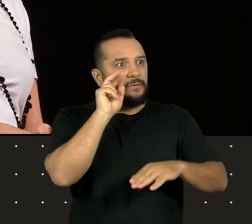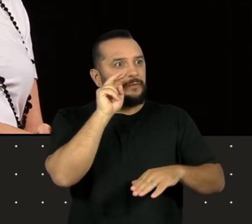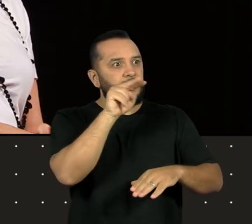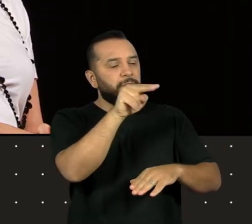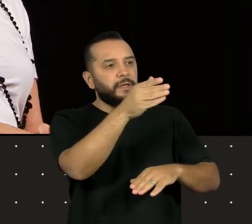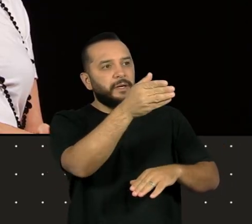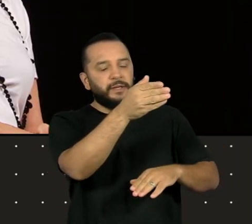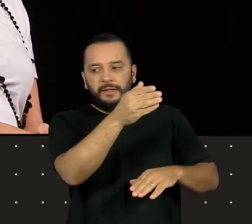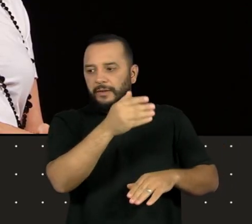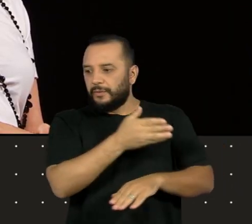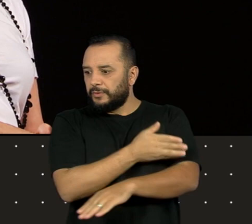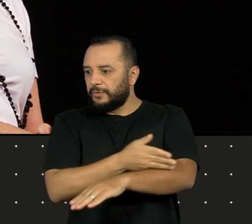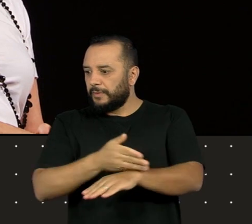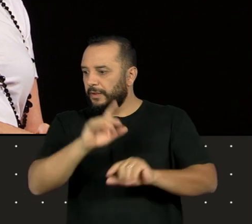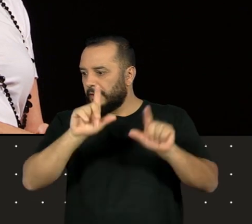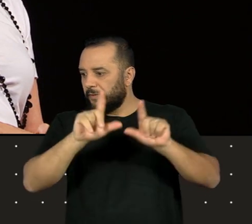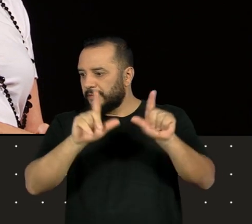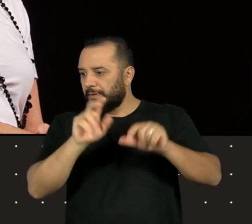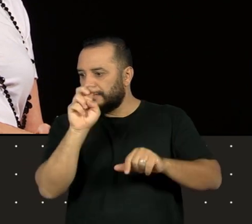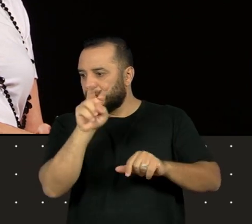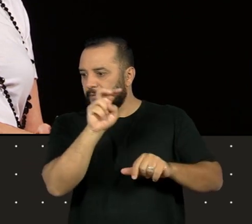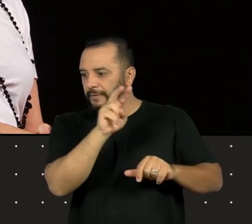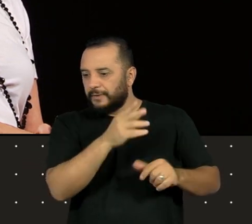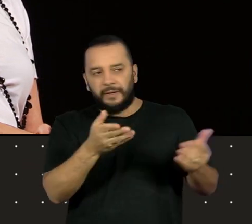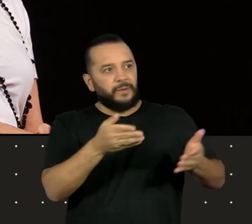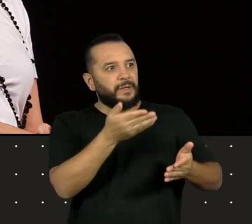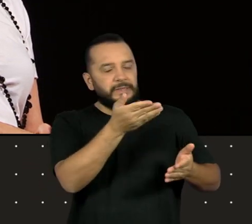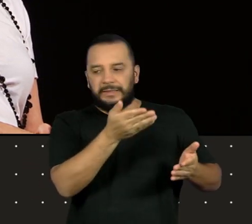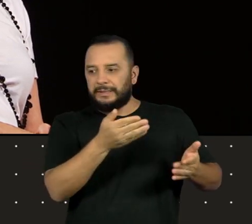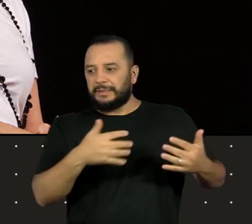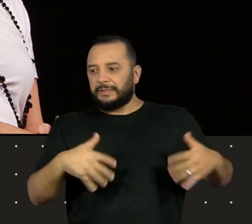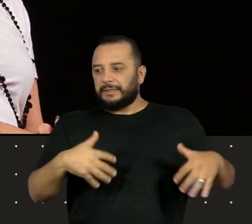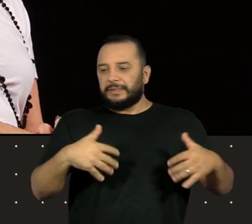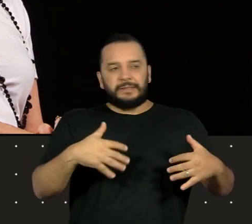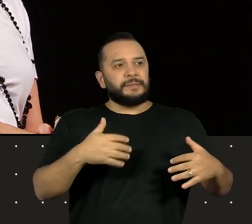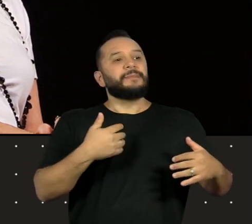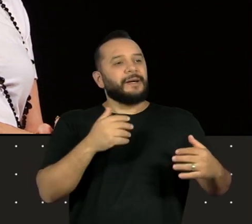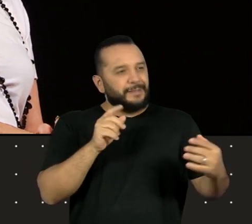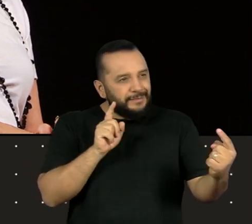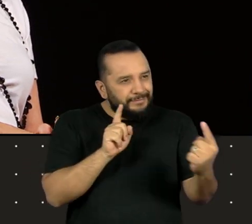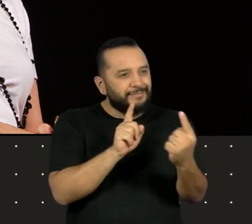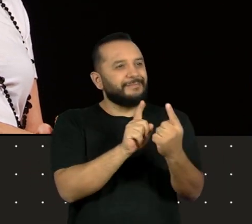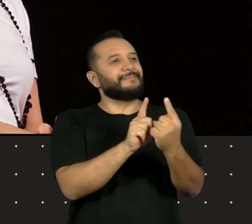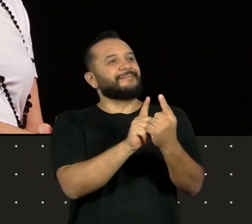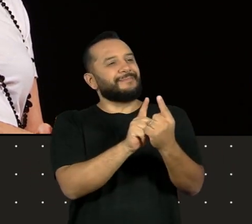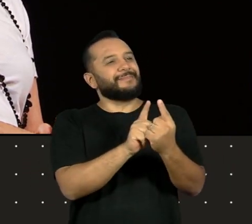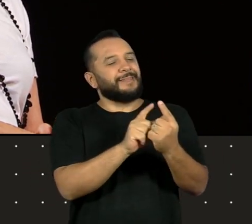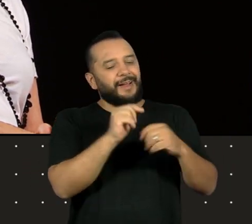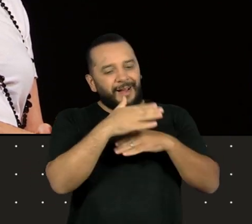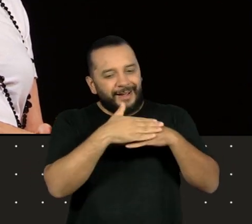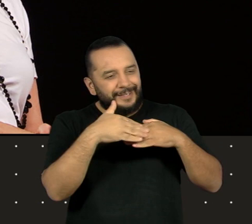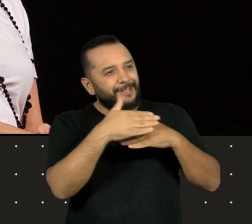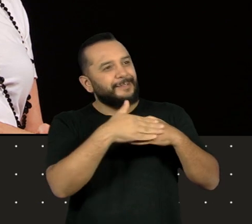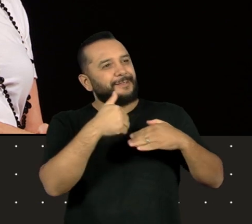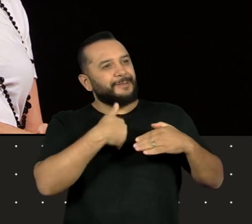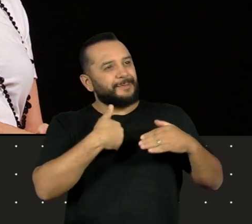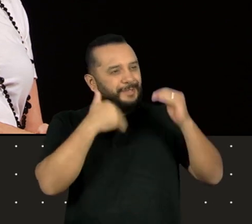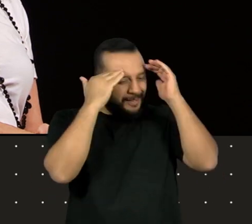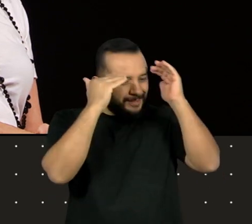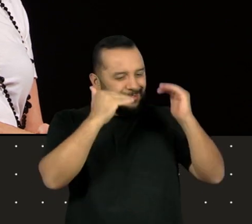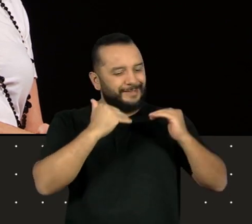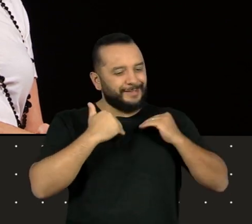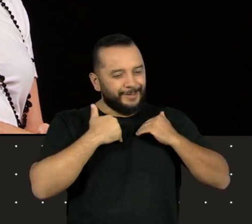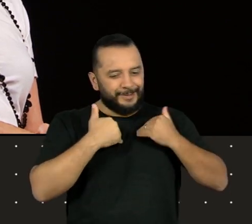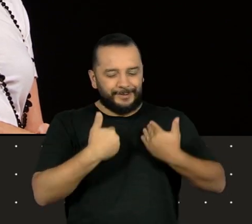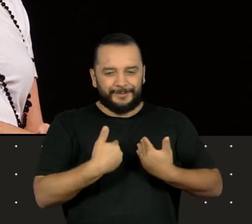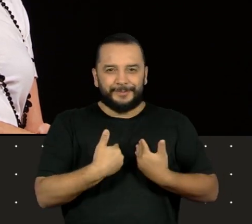E Clarice sempre se mostrou uma pessoa muito receptiva, muito respeitosa com quem estava começando, né, assim como